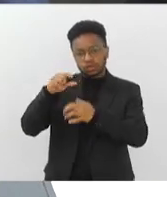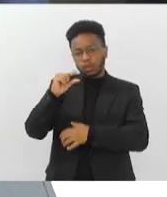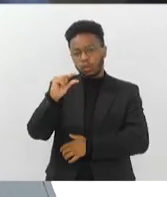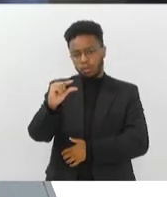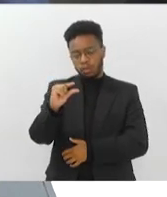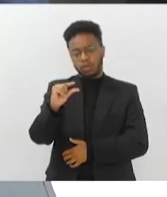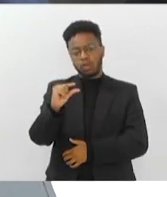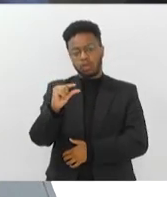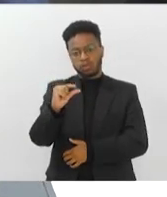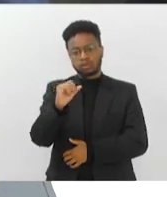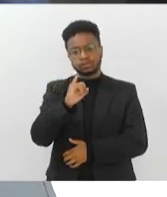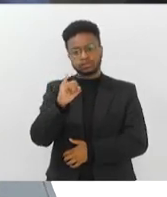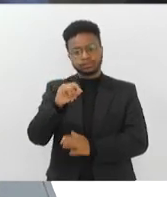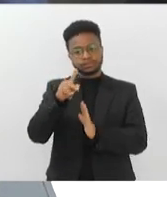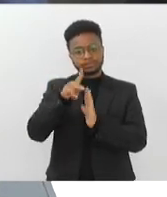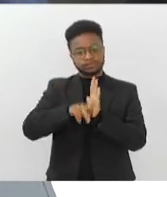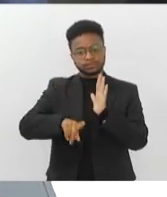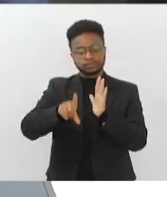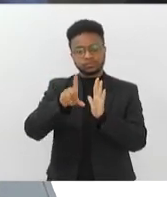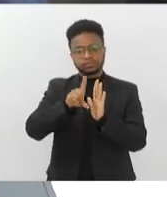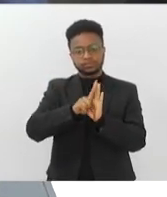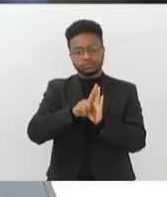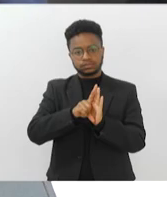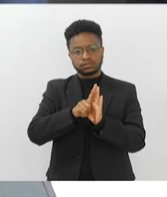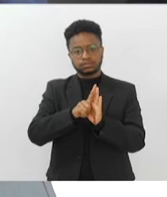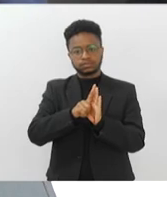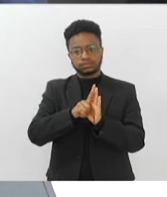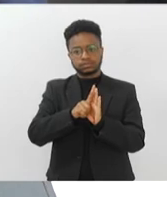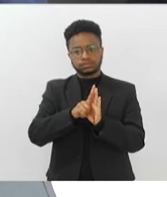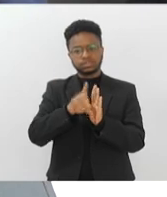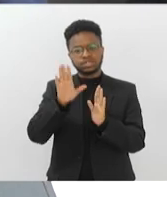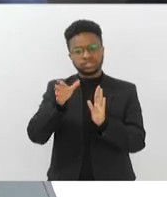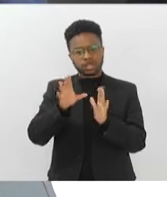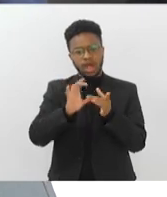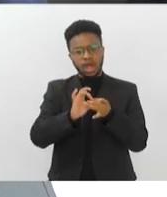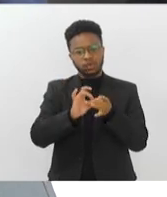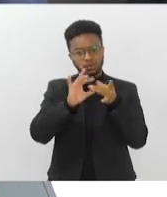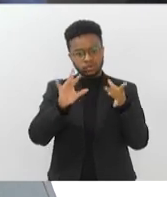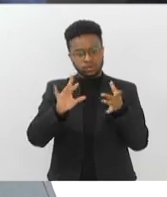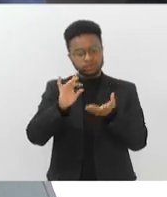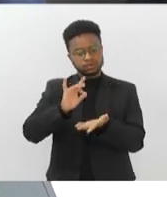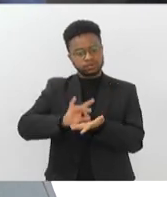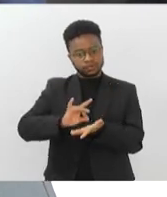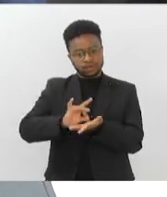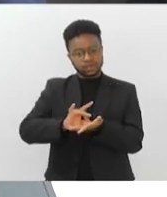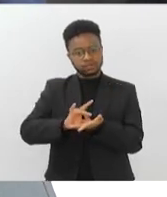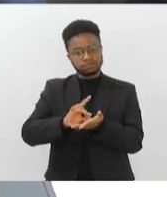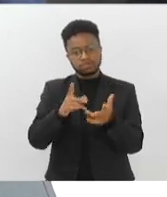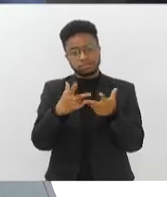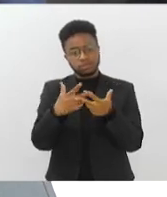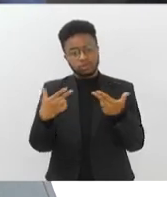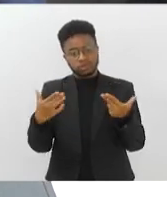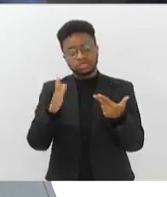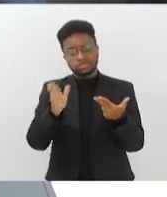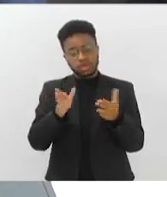porque se esse projeto de lei ele já está autorizando, de fato, algo que o Poder Executivo